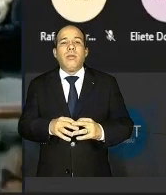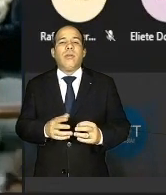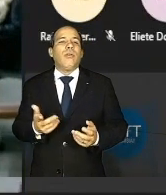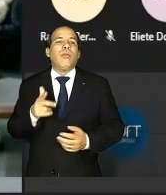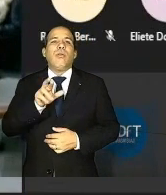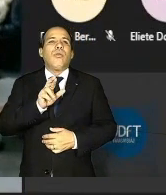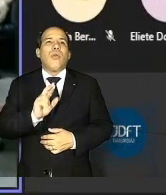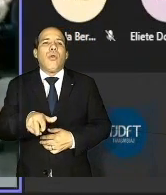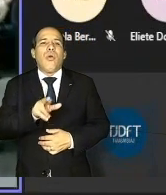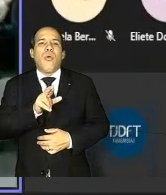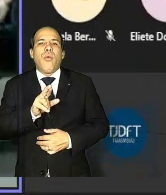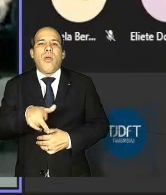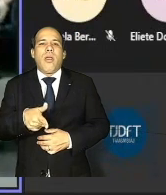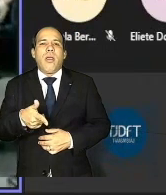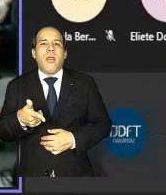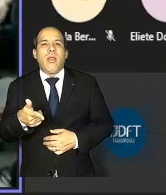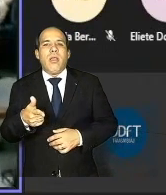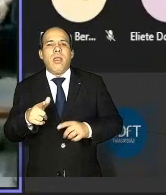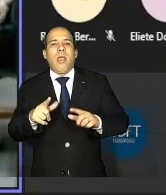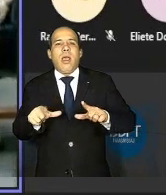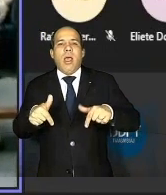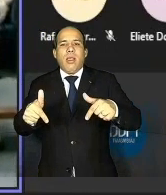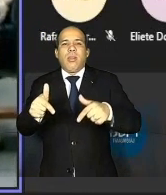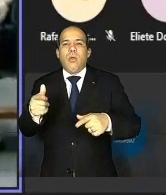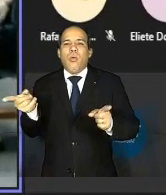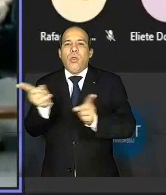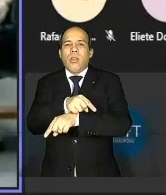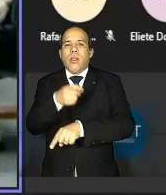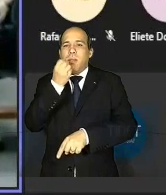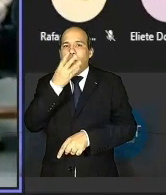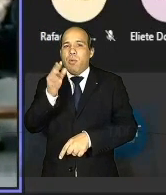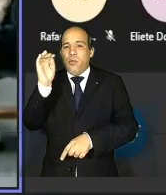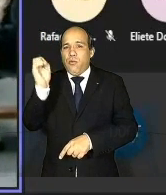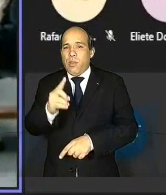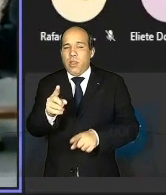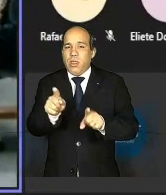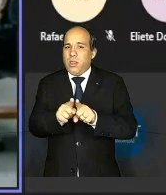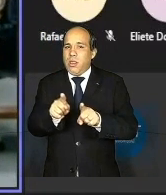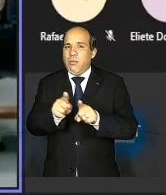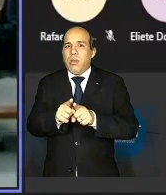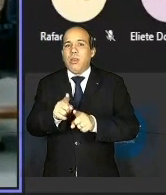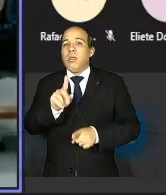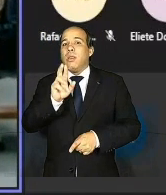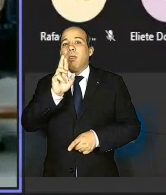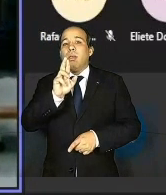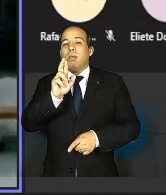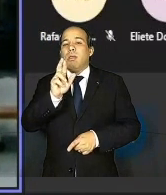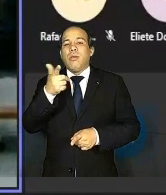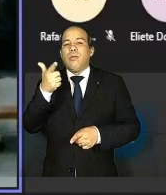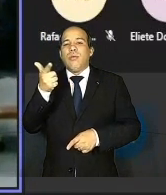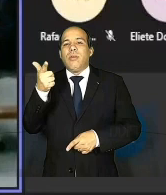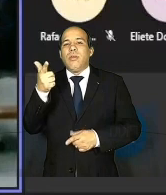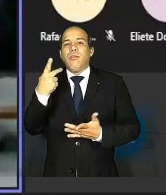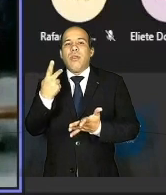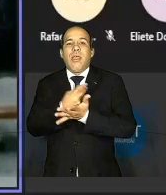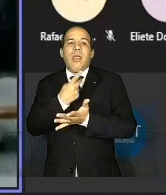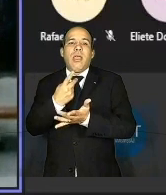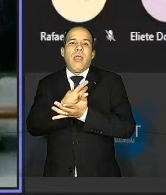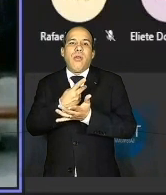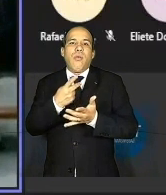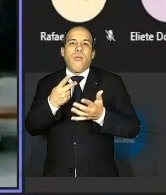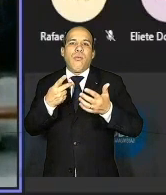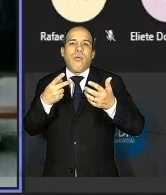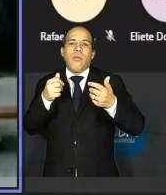infralegal, não se trata, portanto, de conduta contrária à boa-fé e também estaria